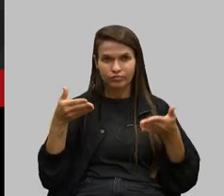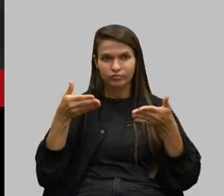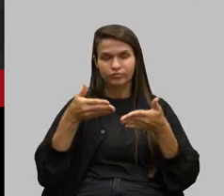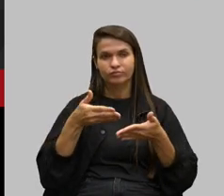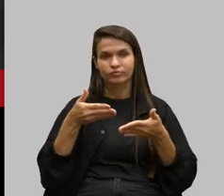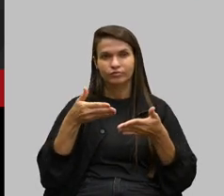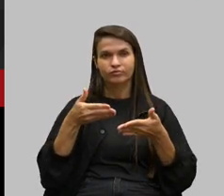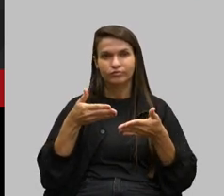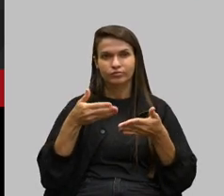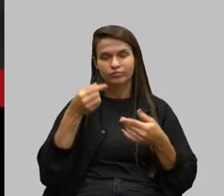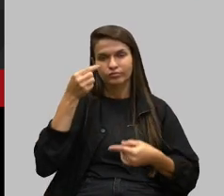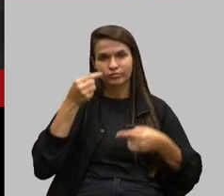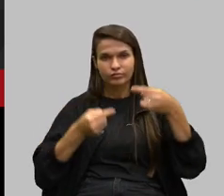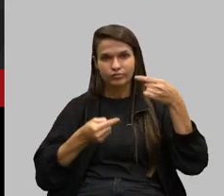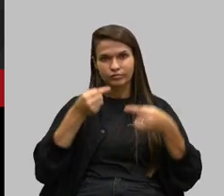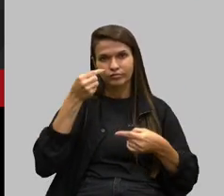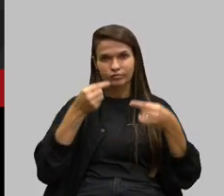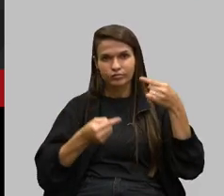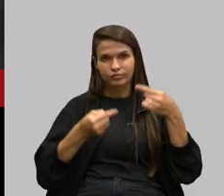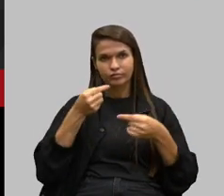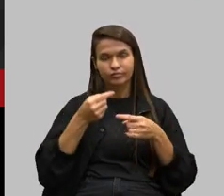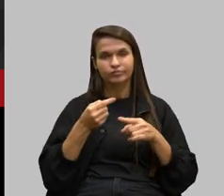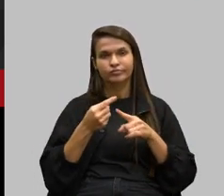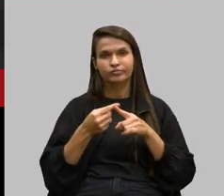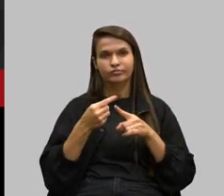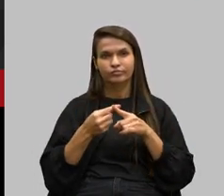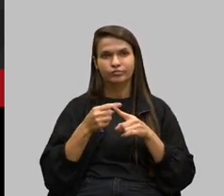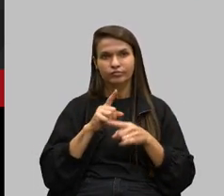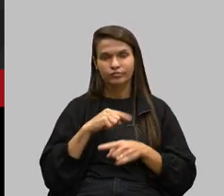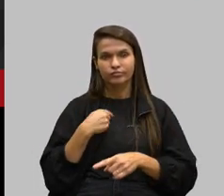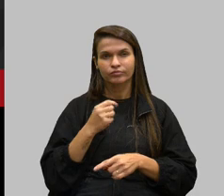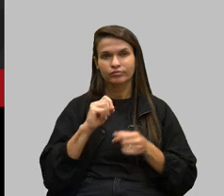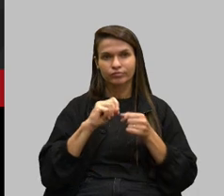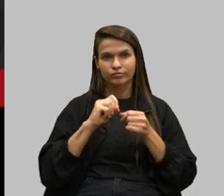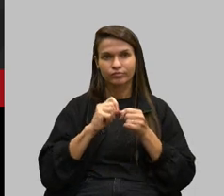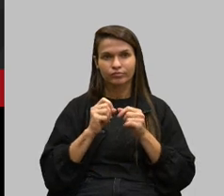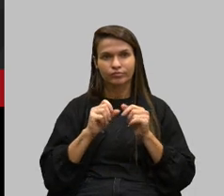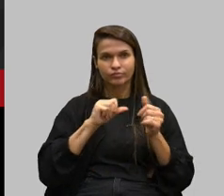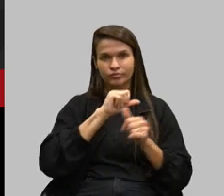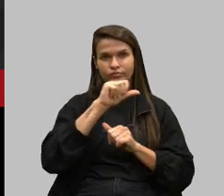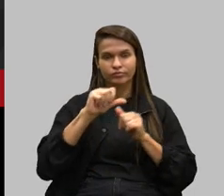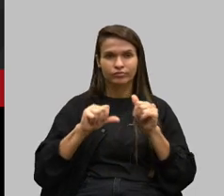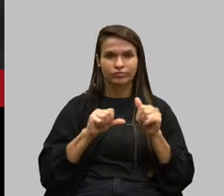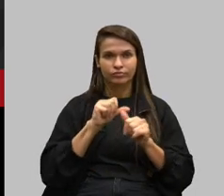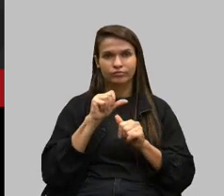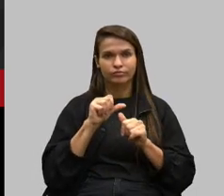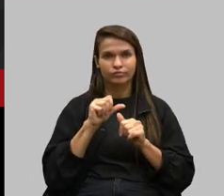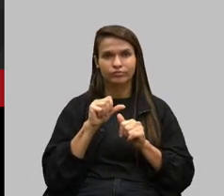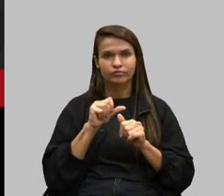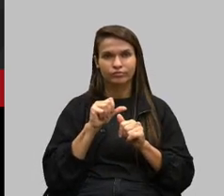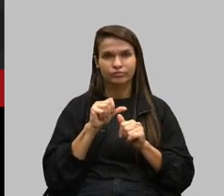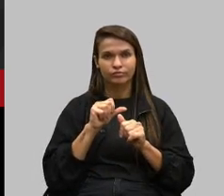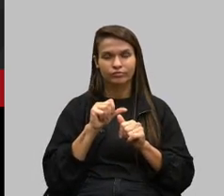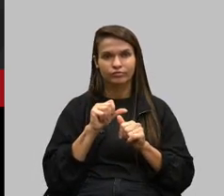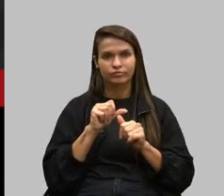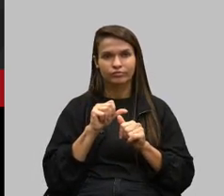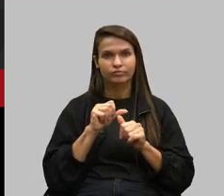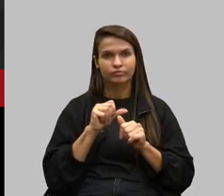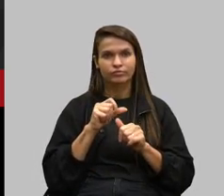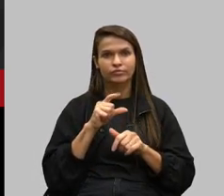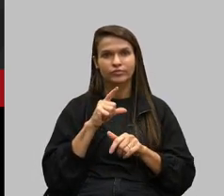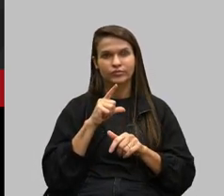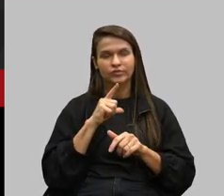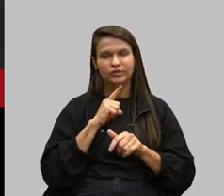323.215 discutir porque obviamente quando a gente faz alguma alteração numa coisa e que tá há